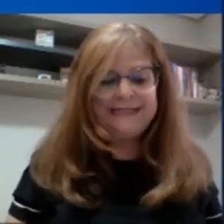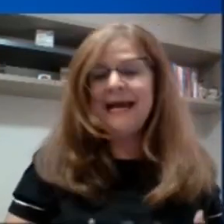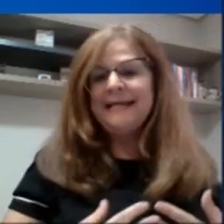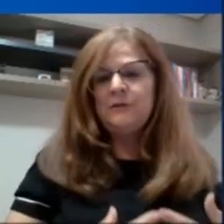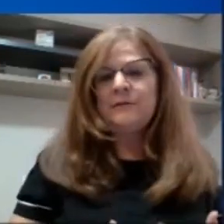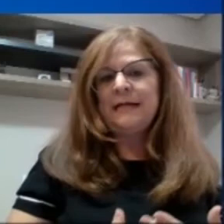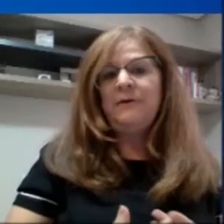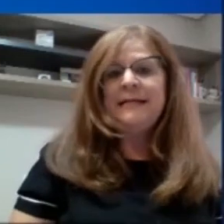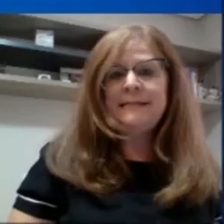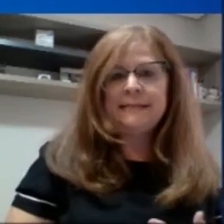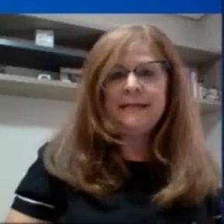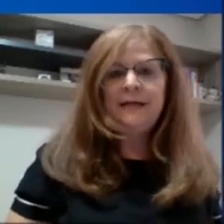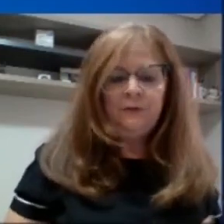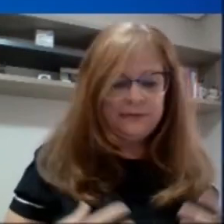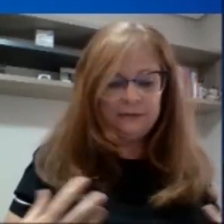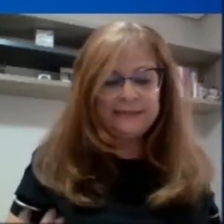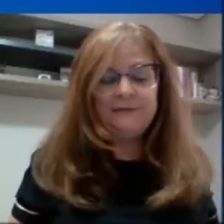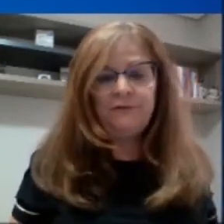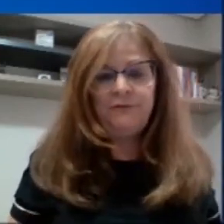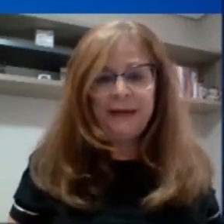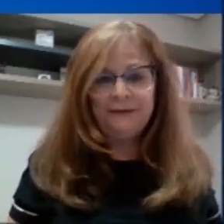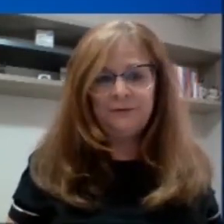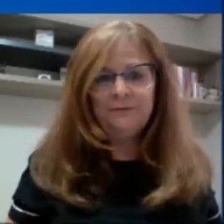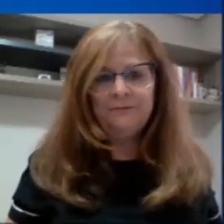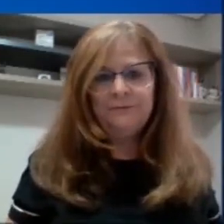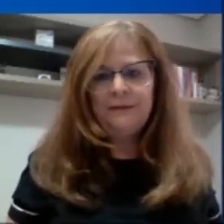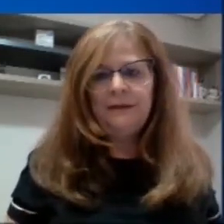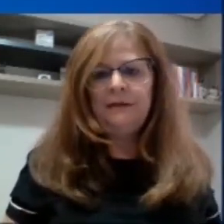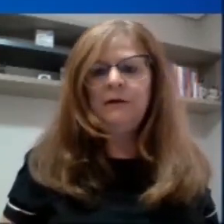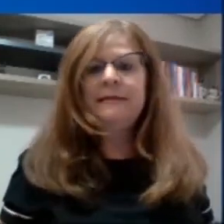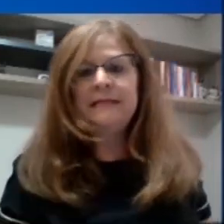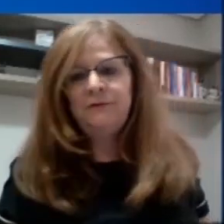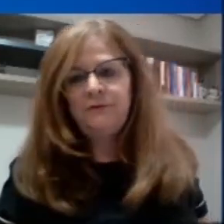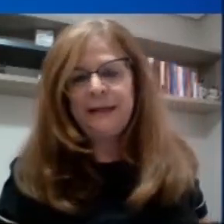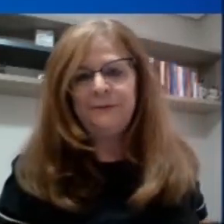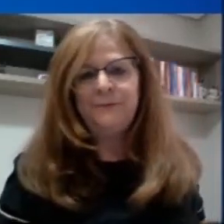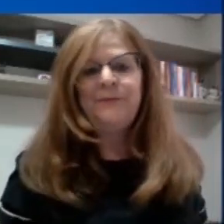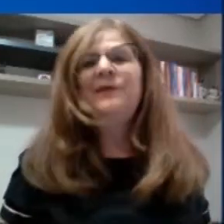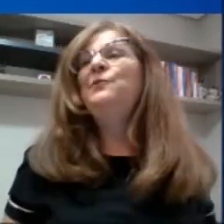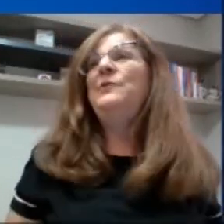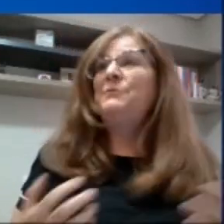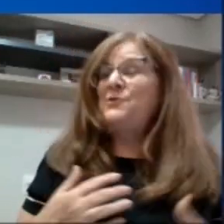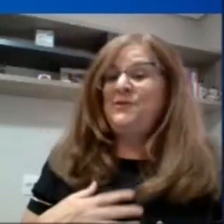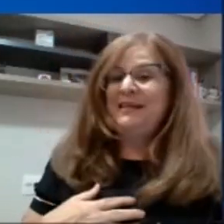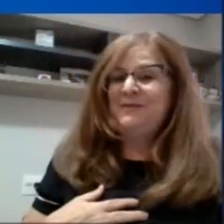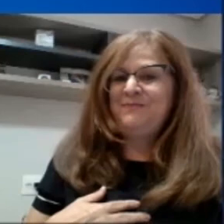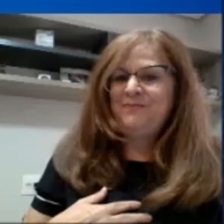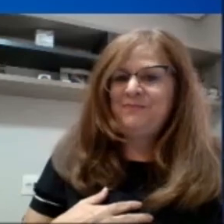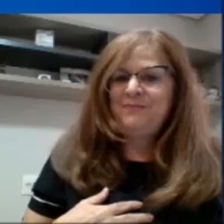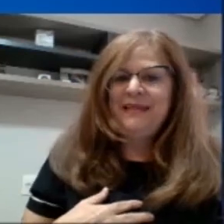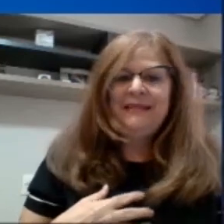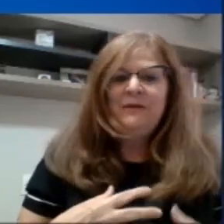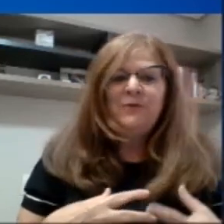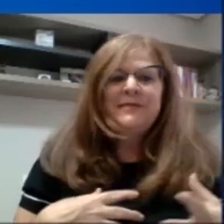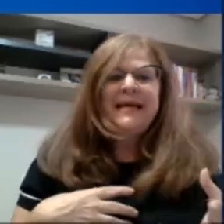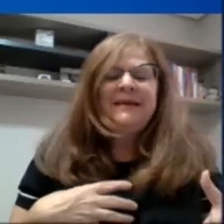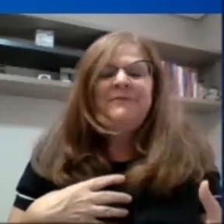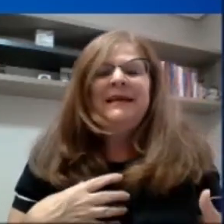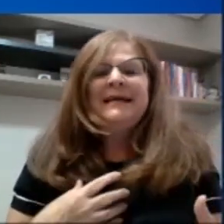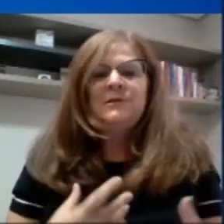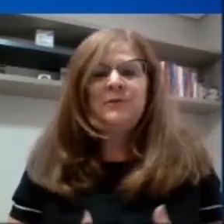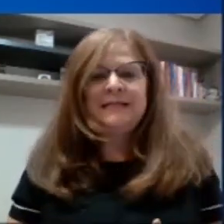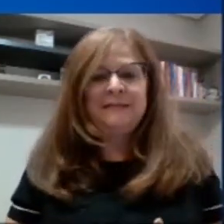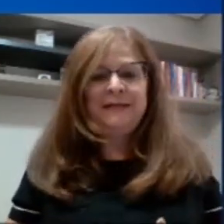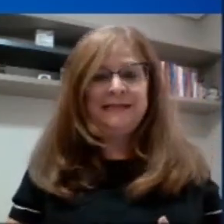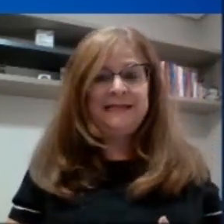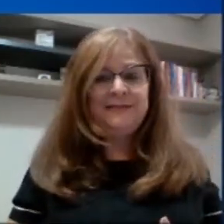tem sérias consequências no seu desenvolvimento. Em qual desenvolvimento? No emocional, ele não consegue falar